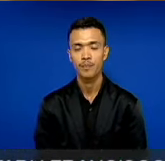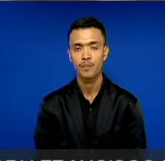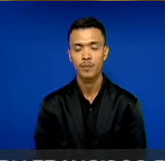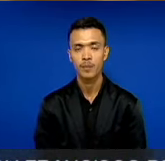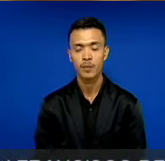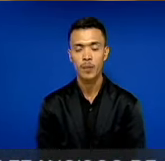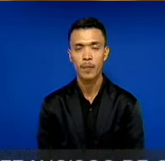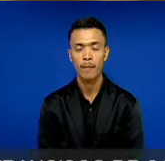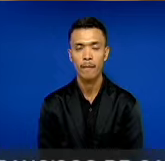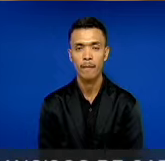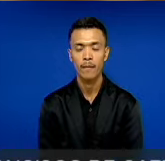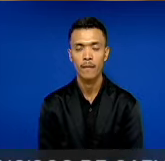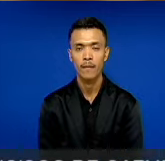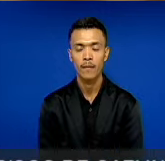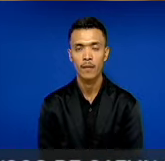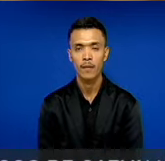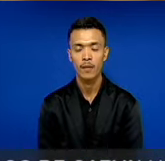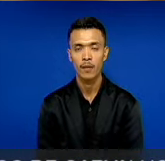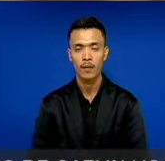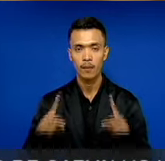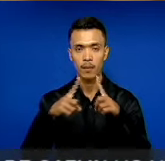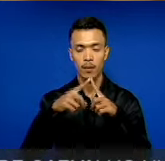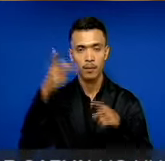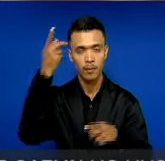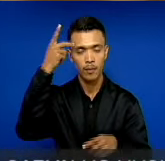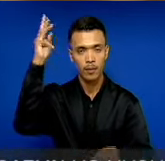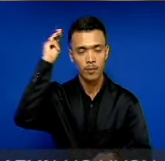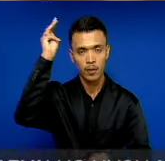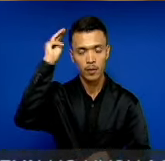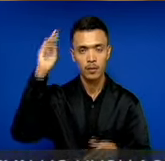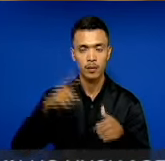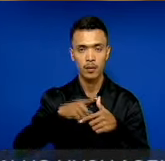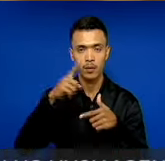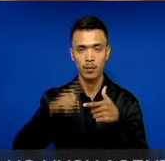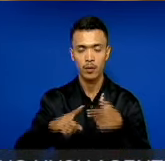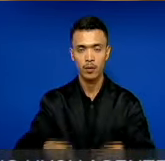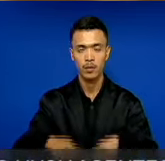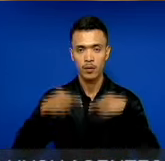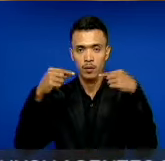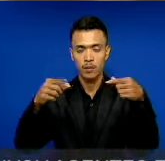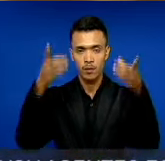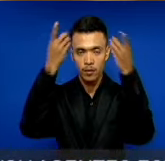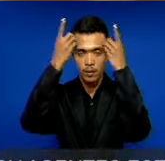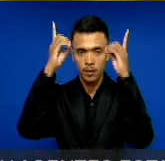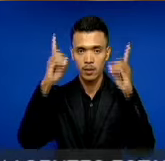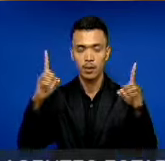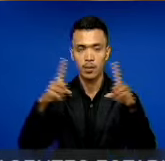queixa diretamente para a sua excelência primeiro-ministro, depois os seus mesmos, foi espaço mais falar a